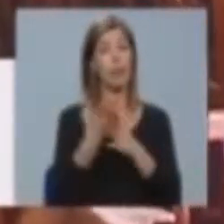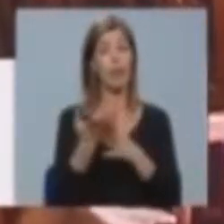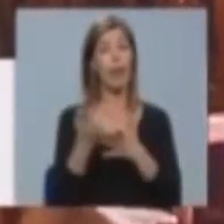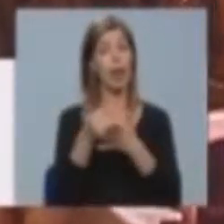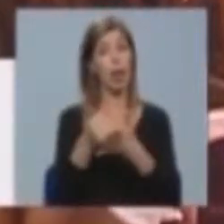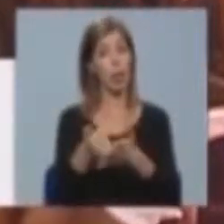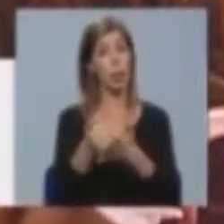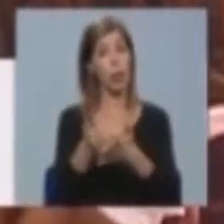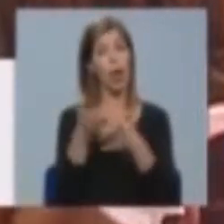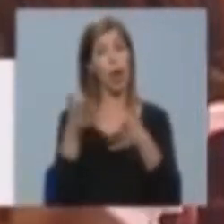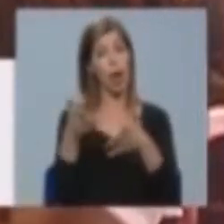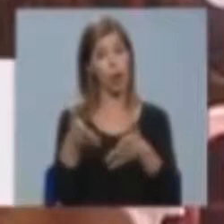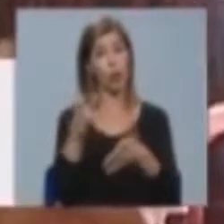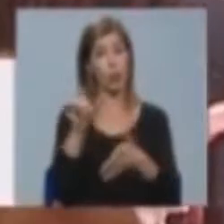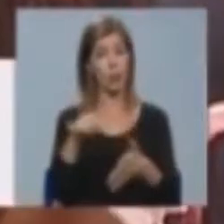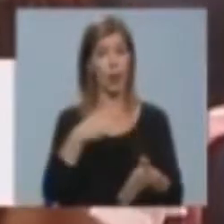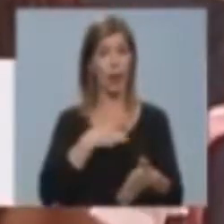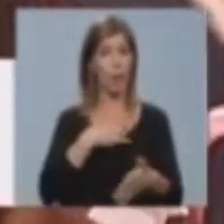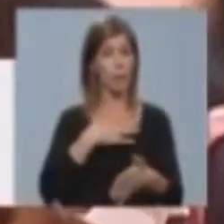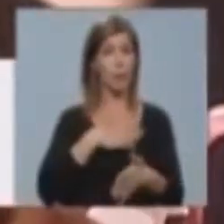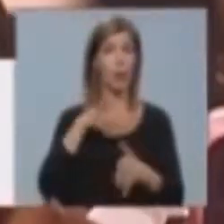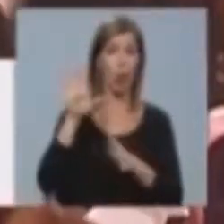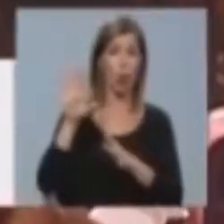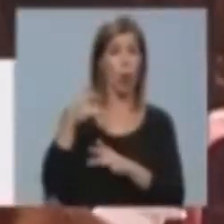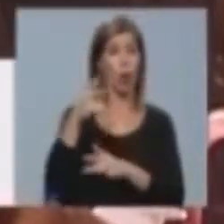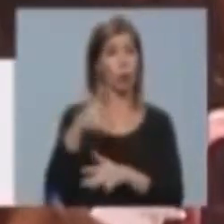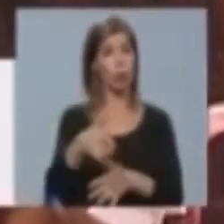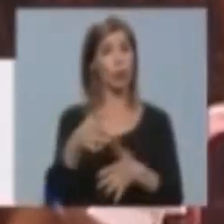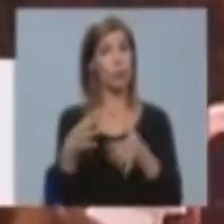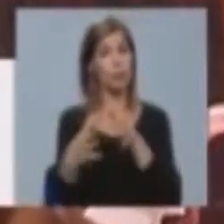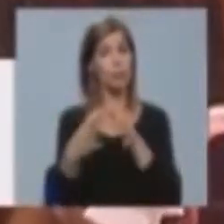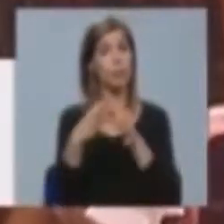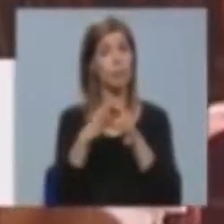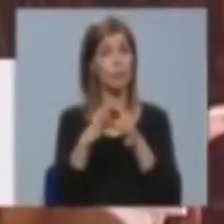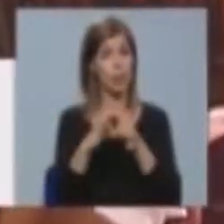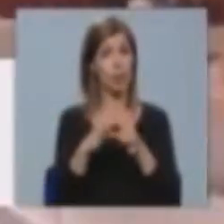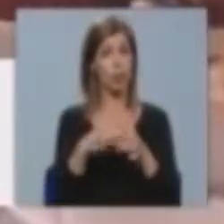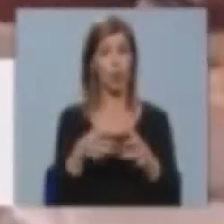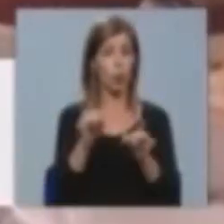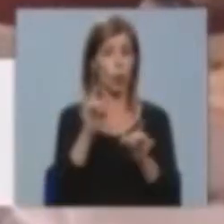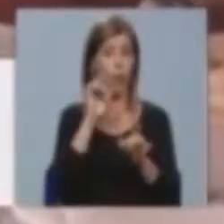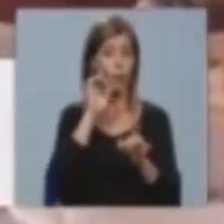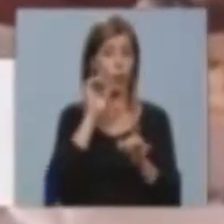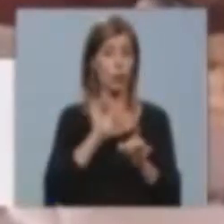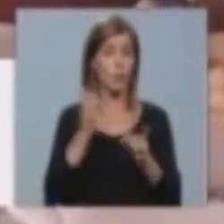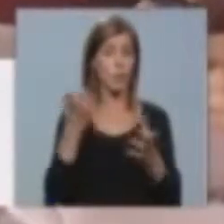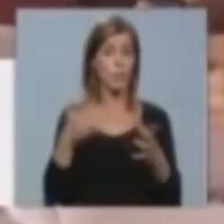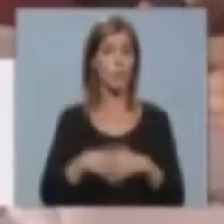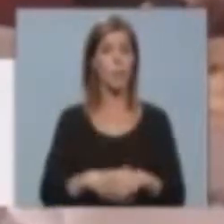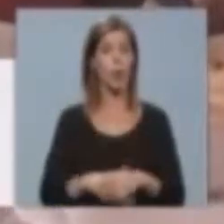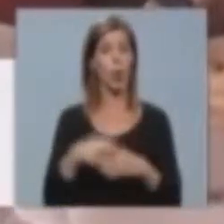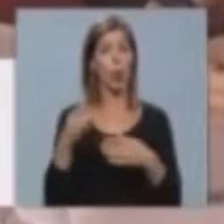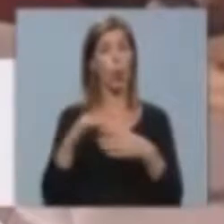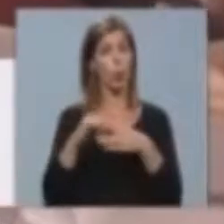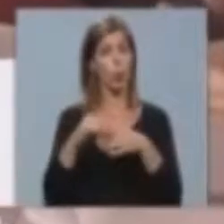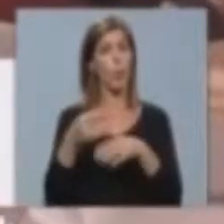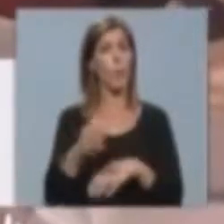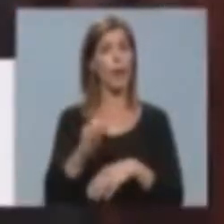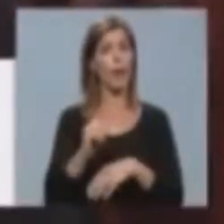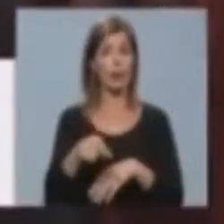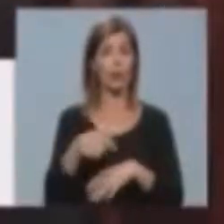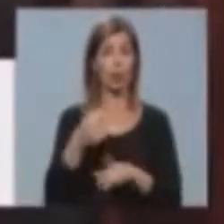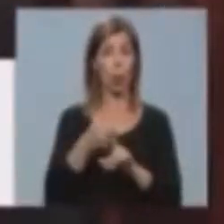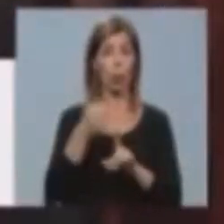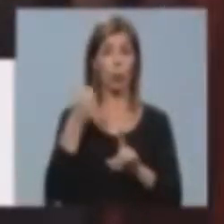favorecem também as empresas quando esses vínculos deixam de ser precários. Para o dirigente socialista, este é um desafio